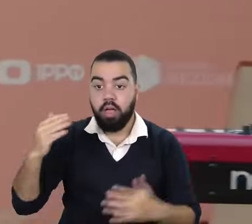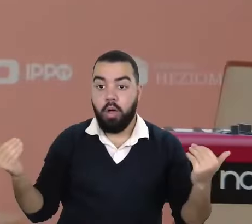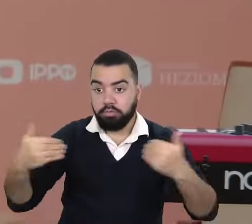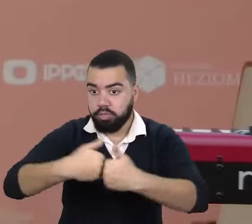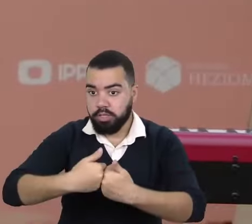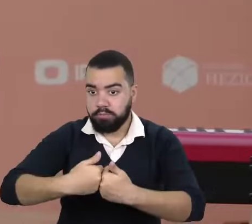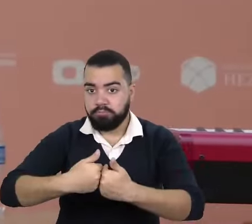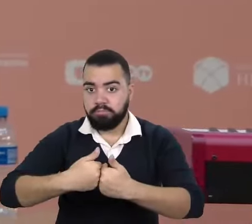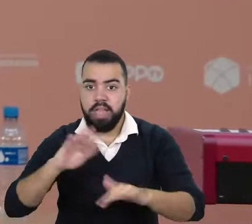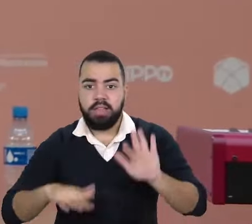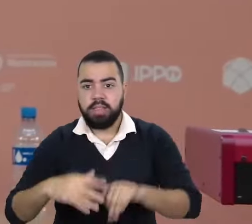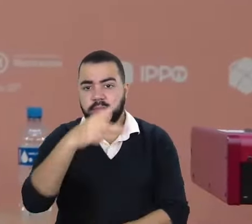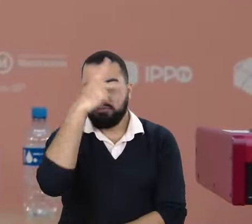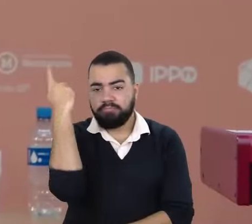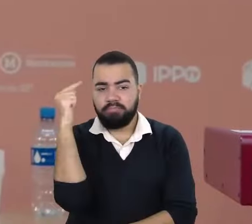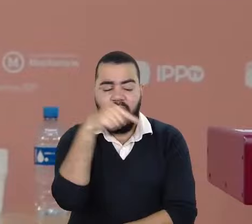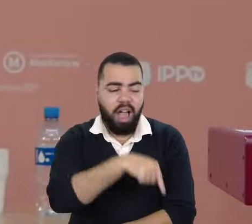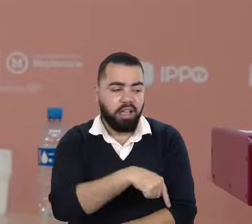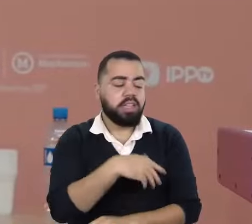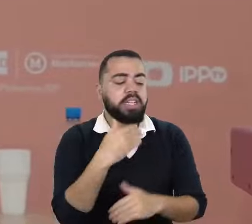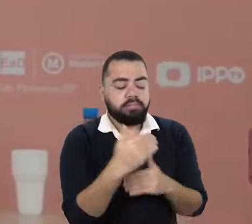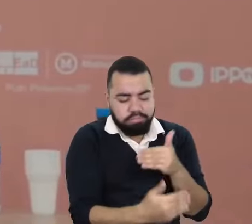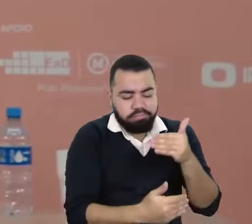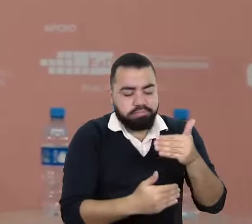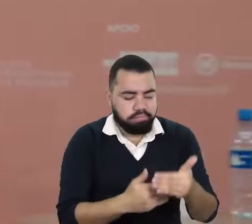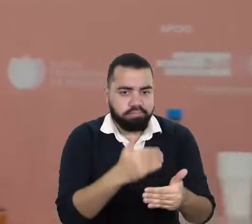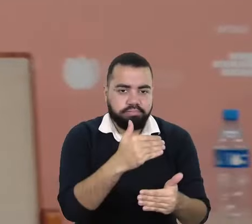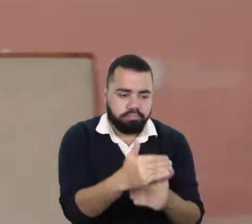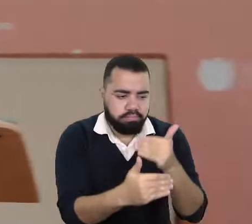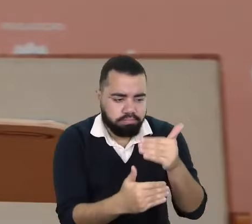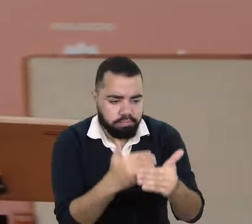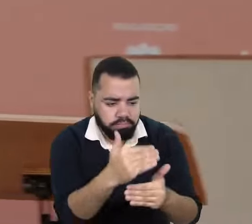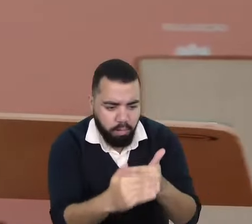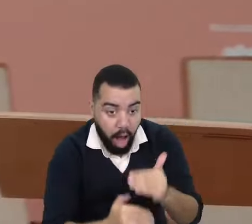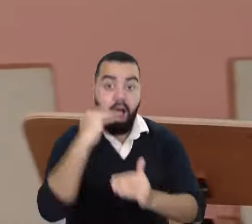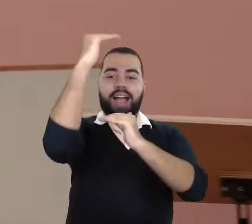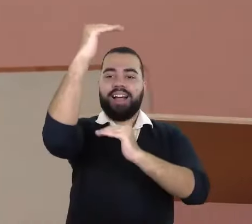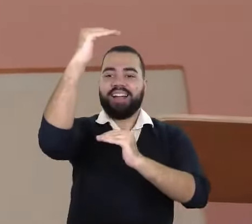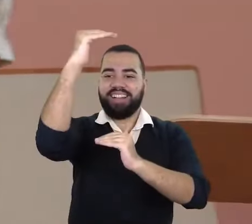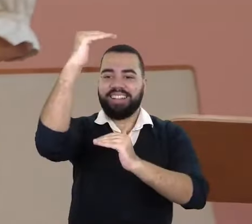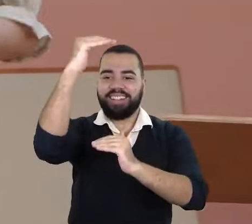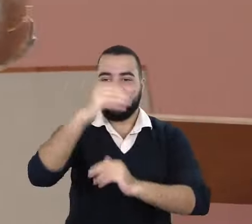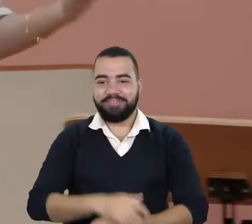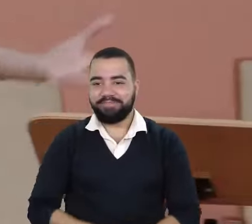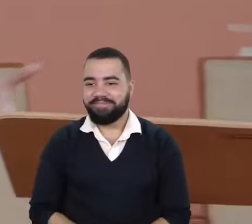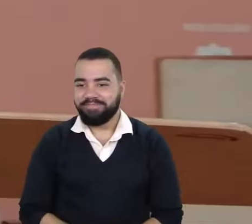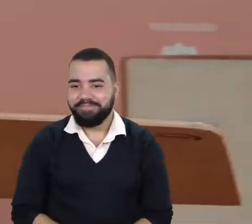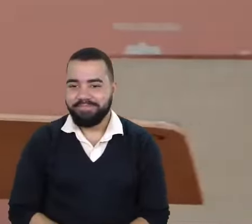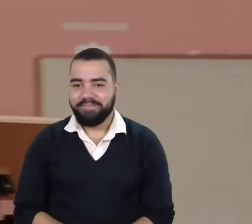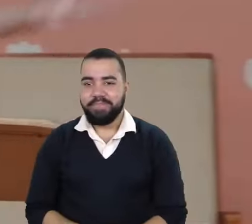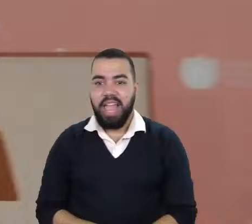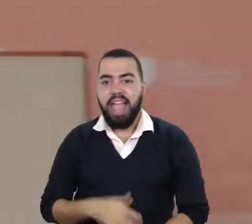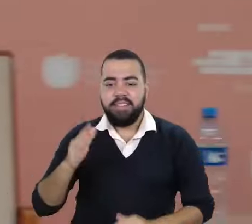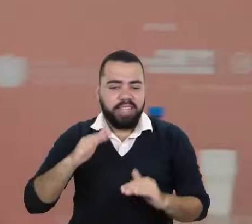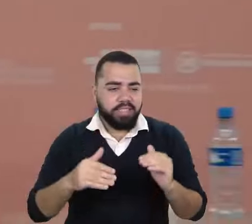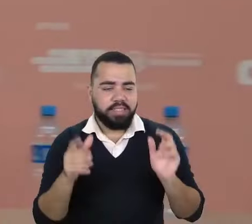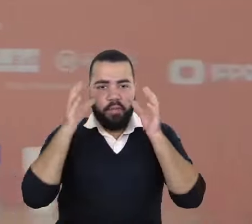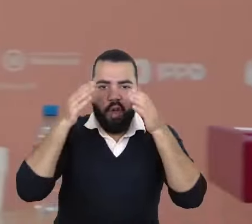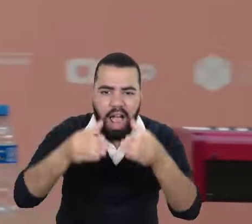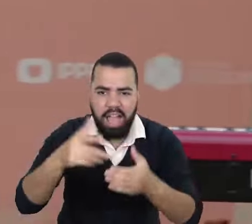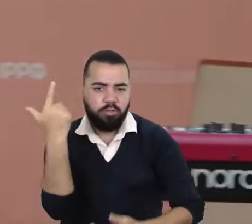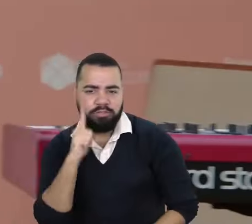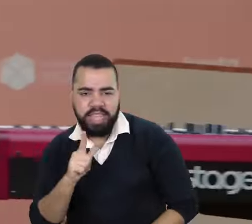ali, ali, sabe, levando, é aquela coisa, não aprende direito, tem muita dificuldade de concentração, não consegue interagir, não consegue falar